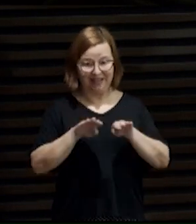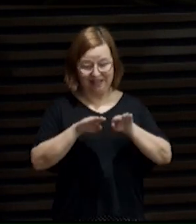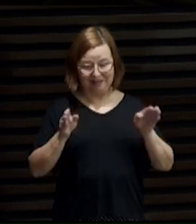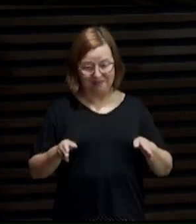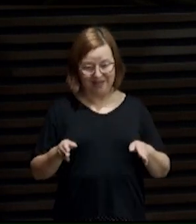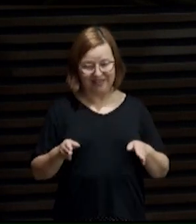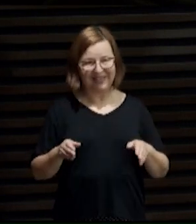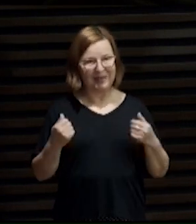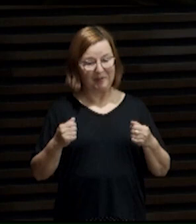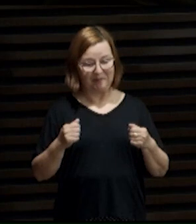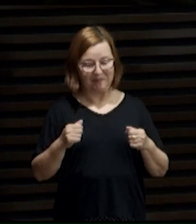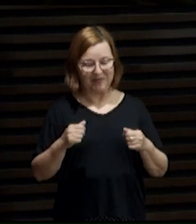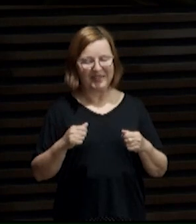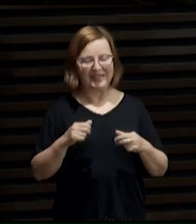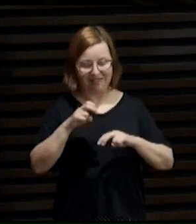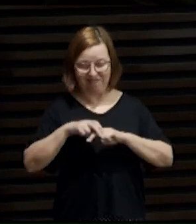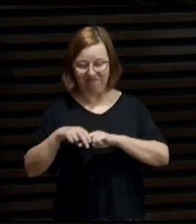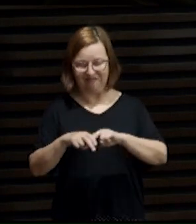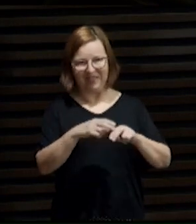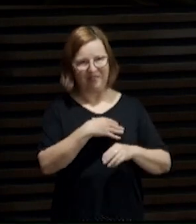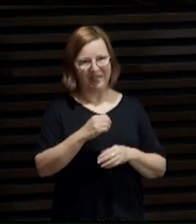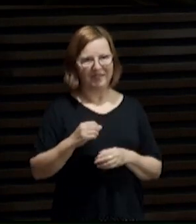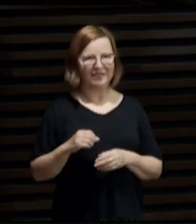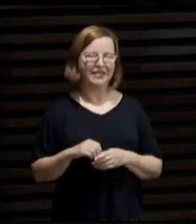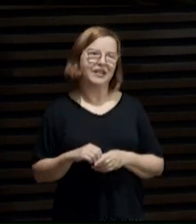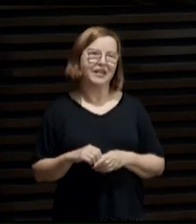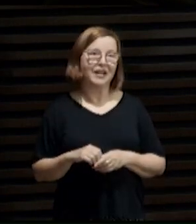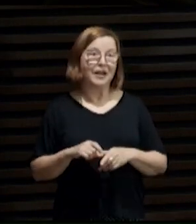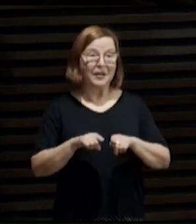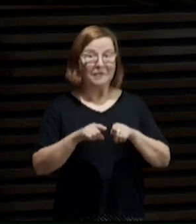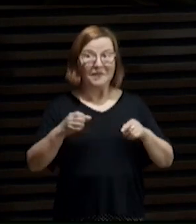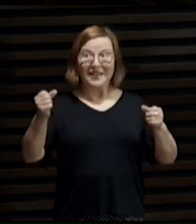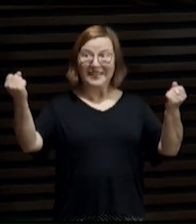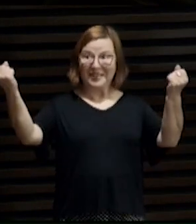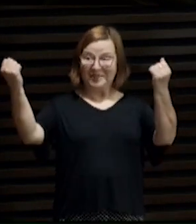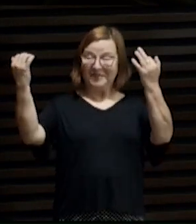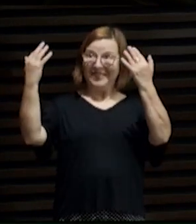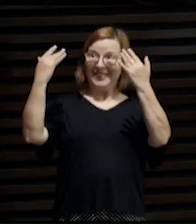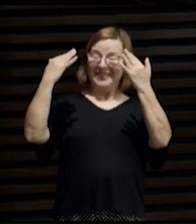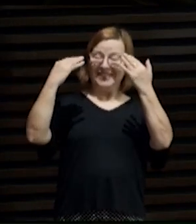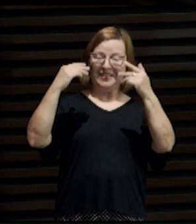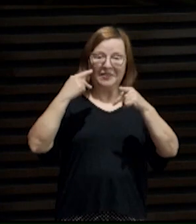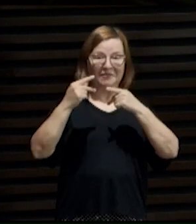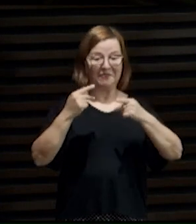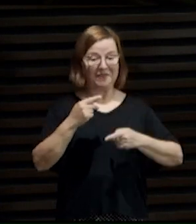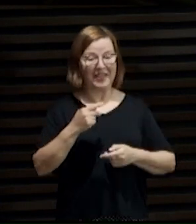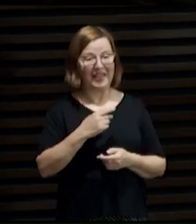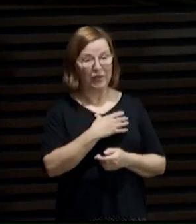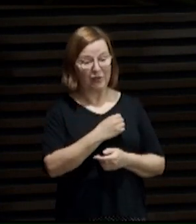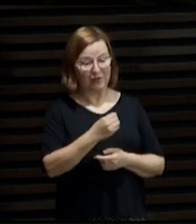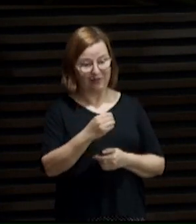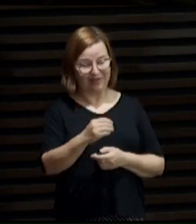irmãos. E aí não são os filhos somente. Veja que as bênçãos do Senhor, elas dizem respeito aos filhos dos filhos,